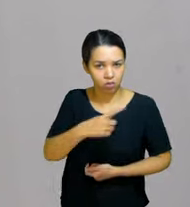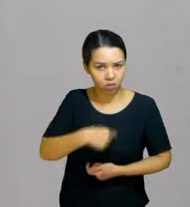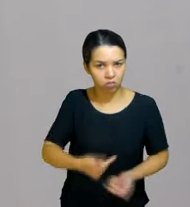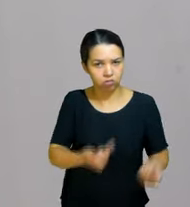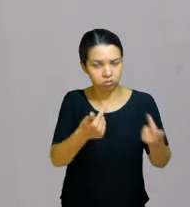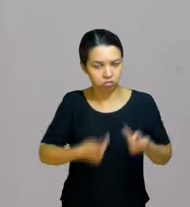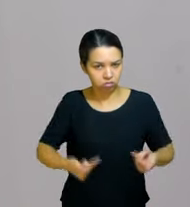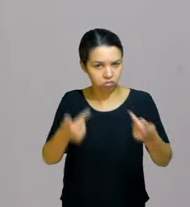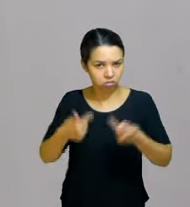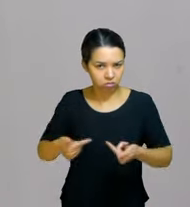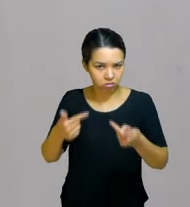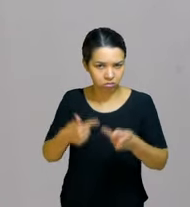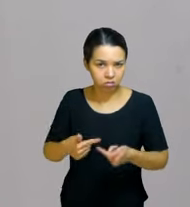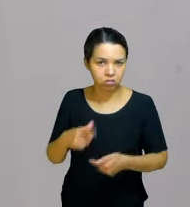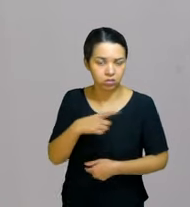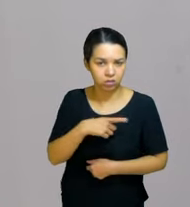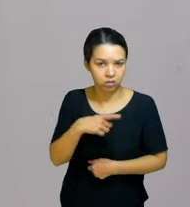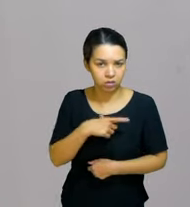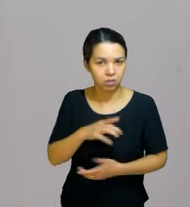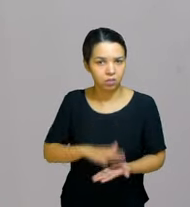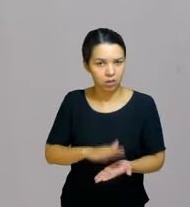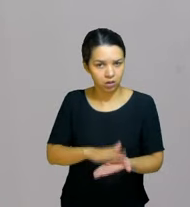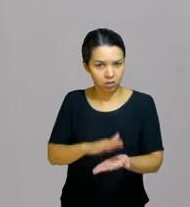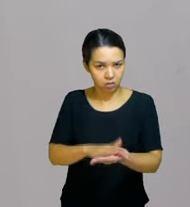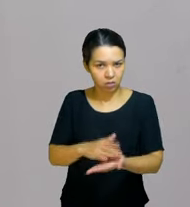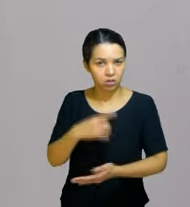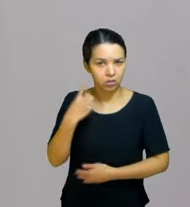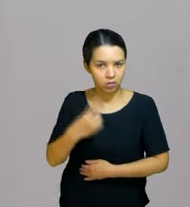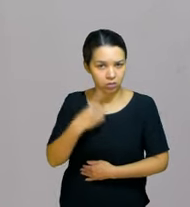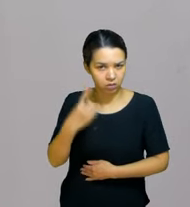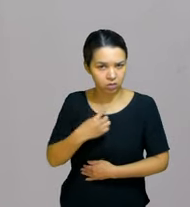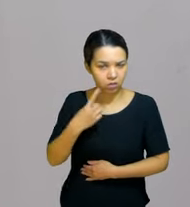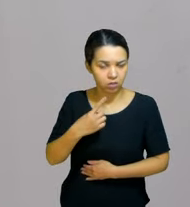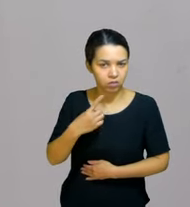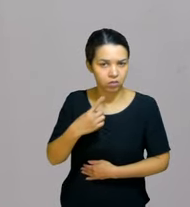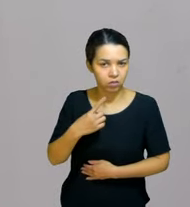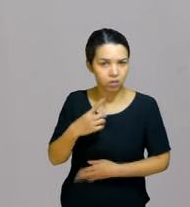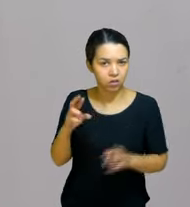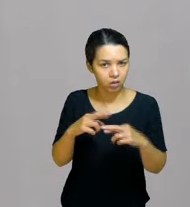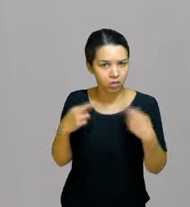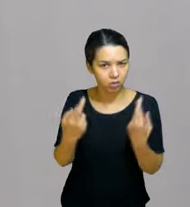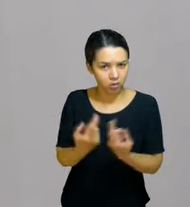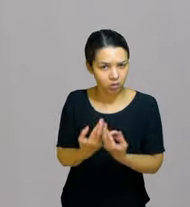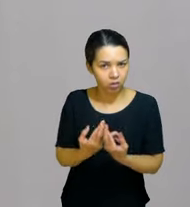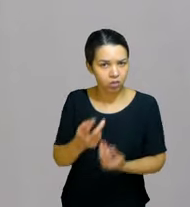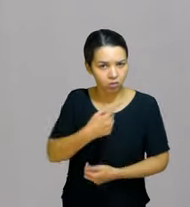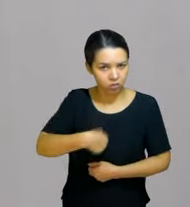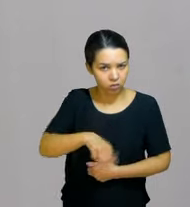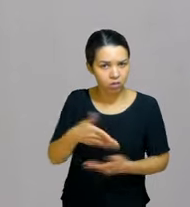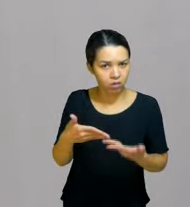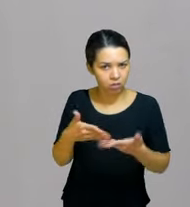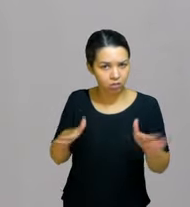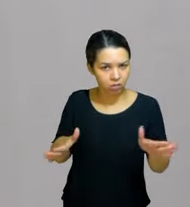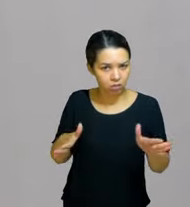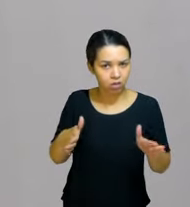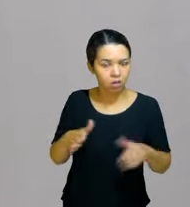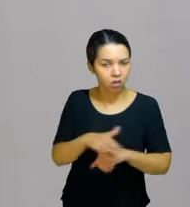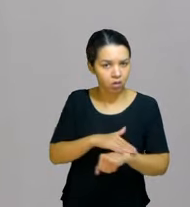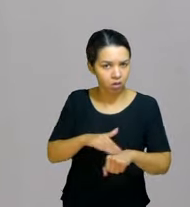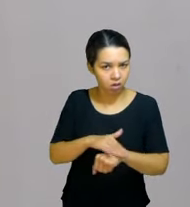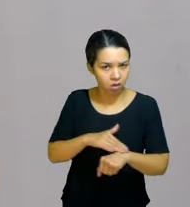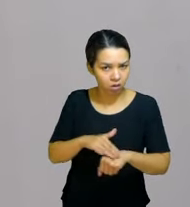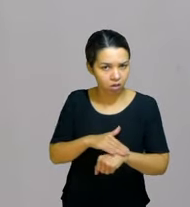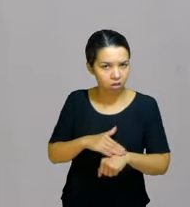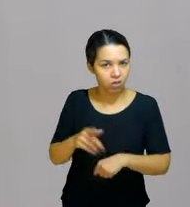maltratado. Então, parabéns, deputados, pela audiência. A gente está aberto para conversar, a gente está aberto